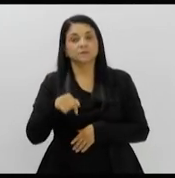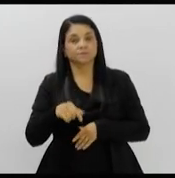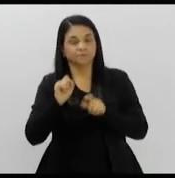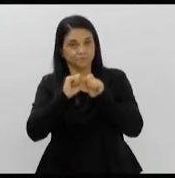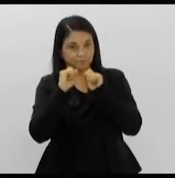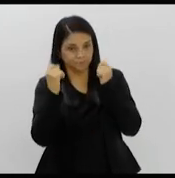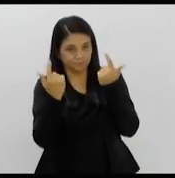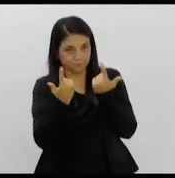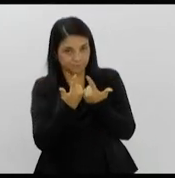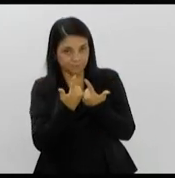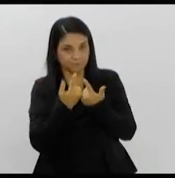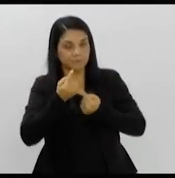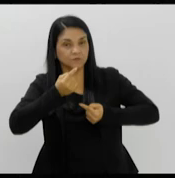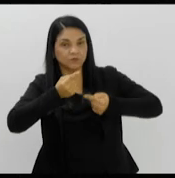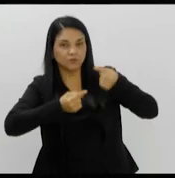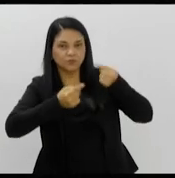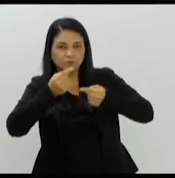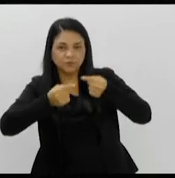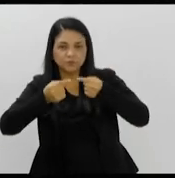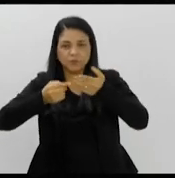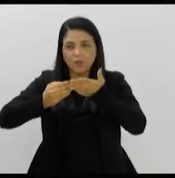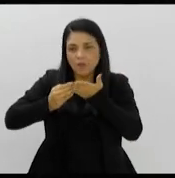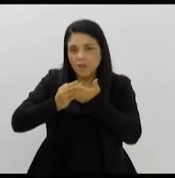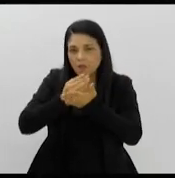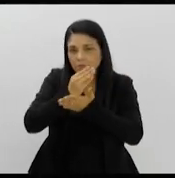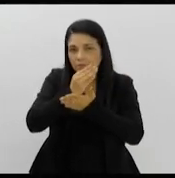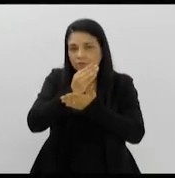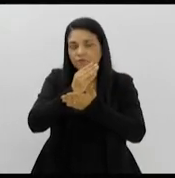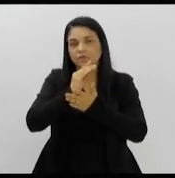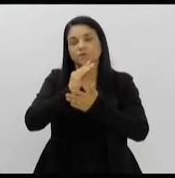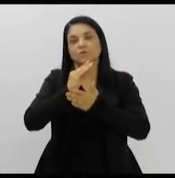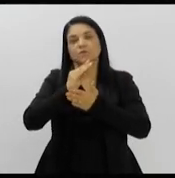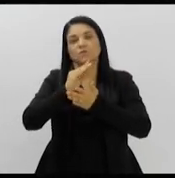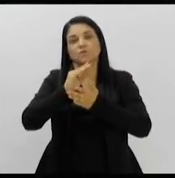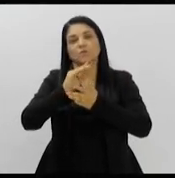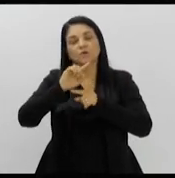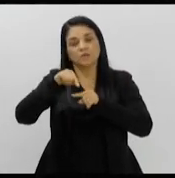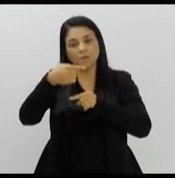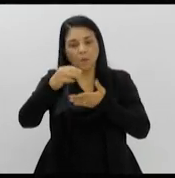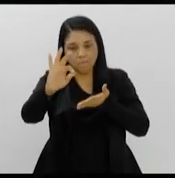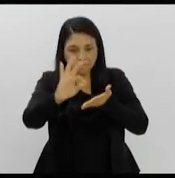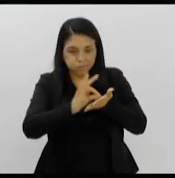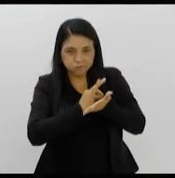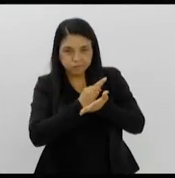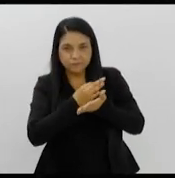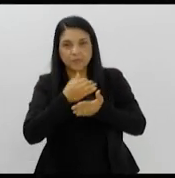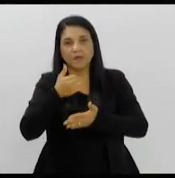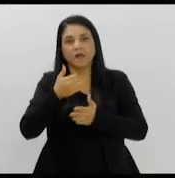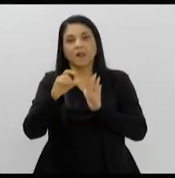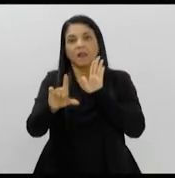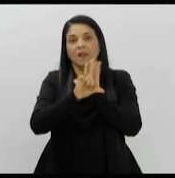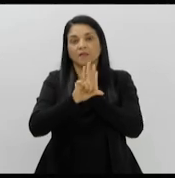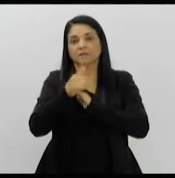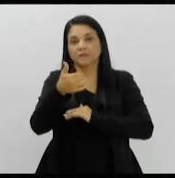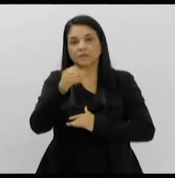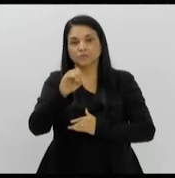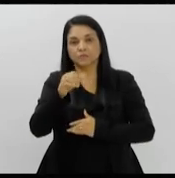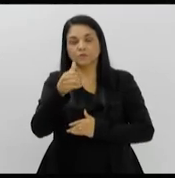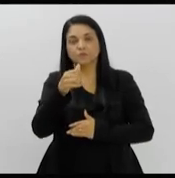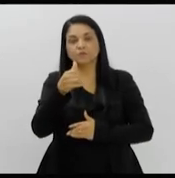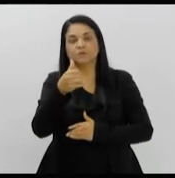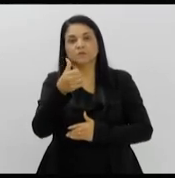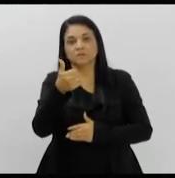discutiu aprovou e depois sancionou a lei 10.163